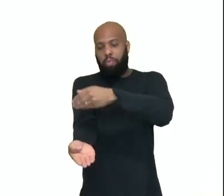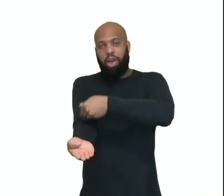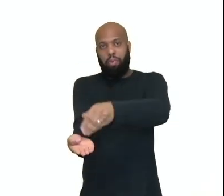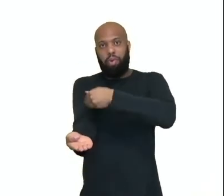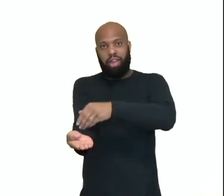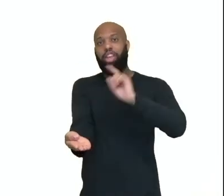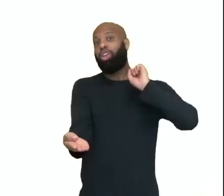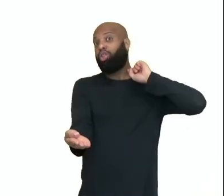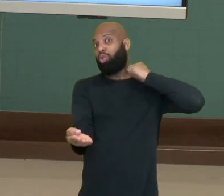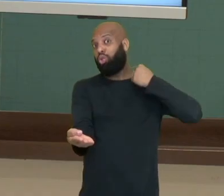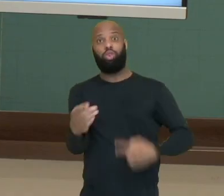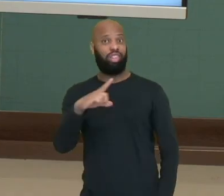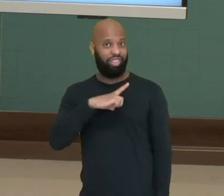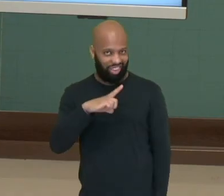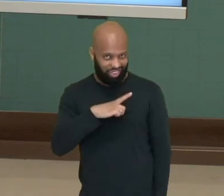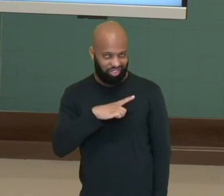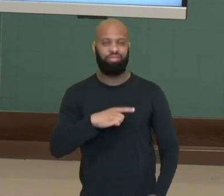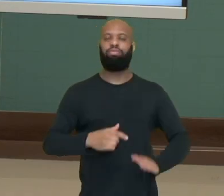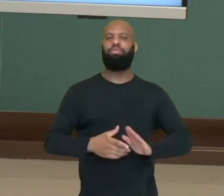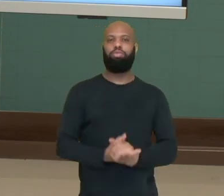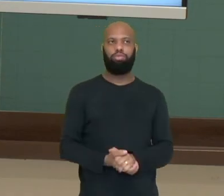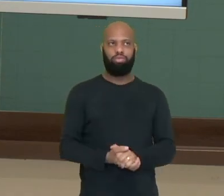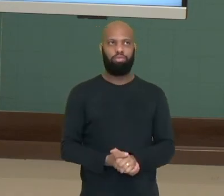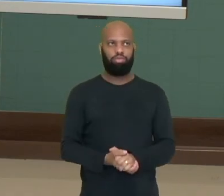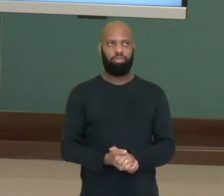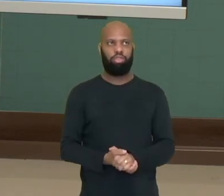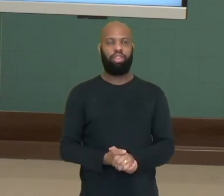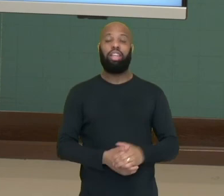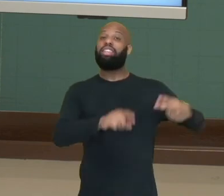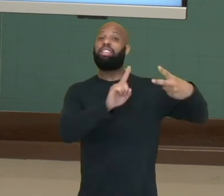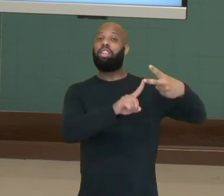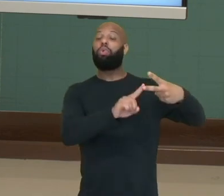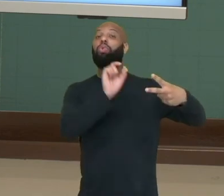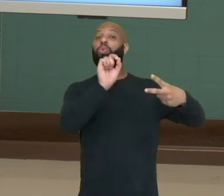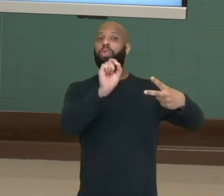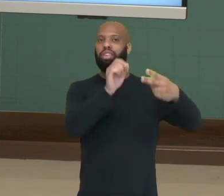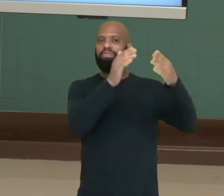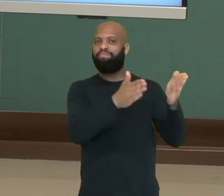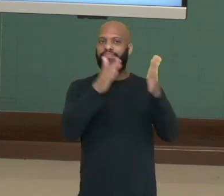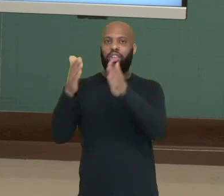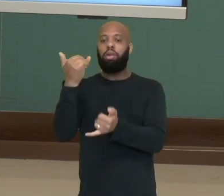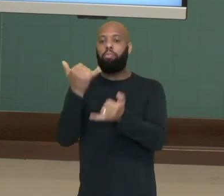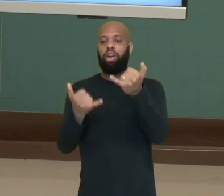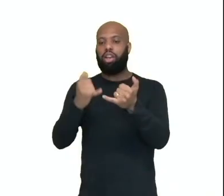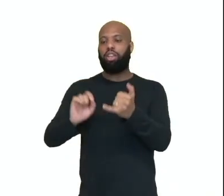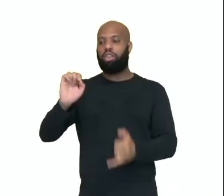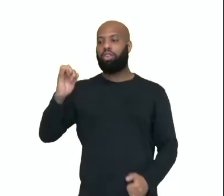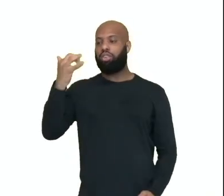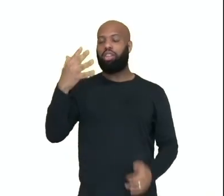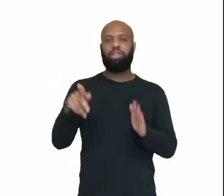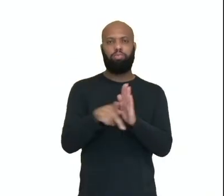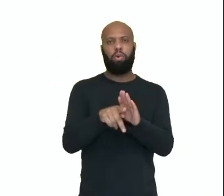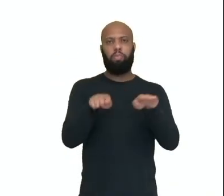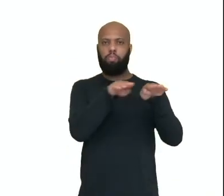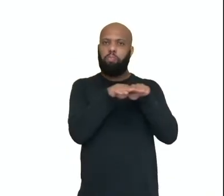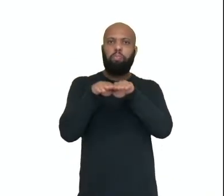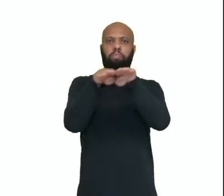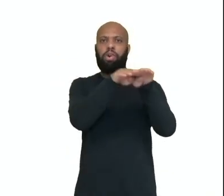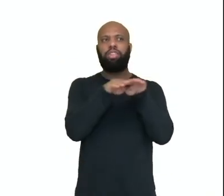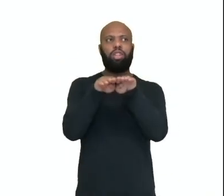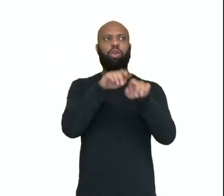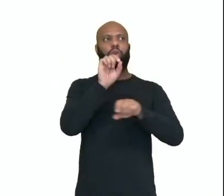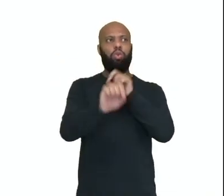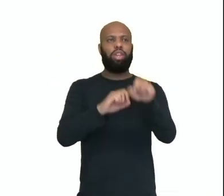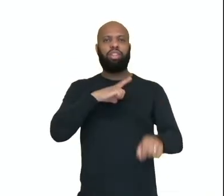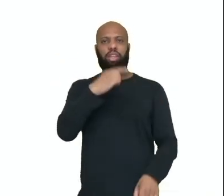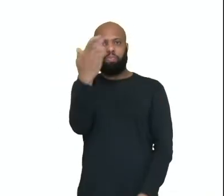qualquer sujeira remanescente. A segunda parte é semelhante ao que ocorre no processo padrão, e foi preencher os